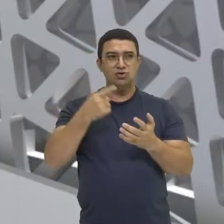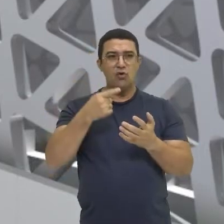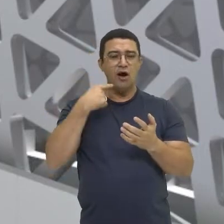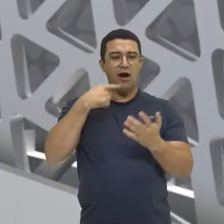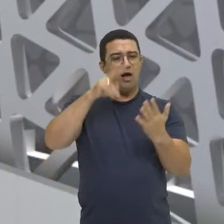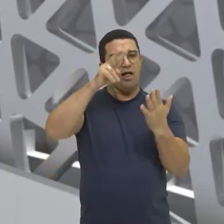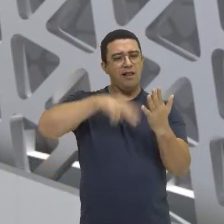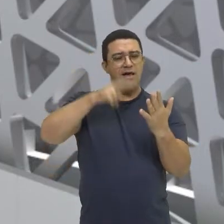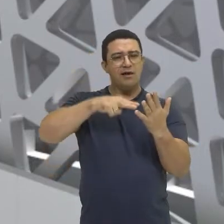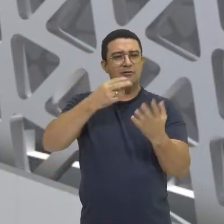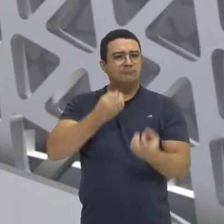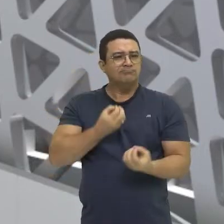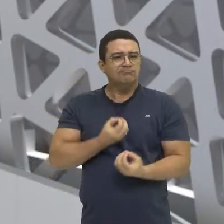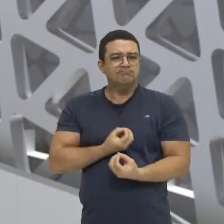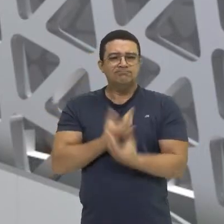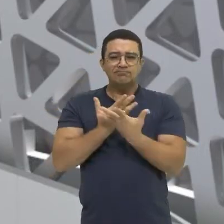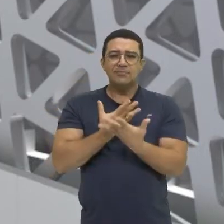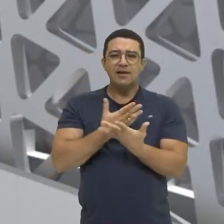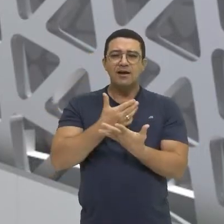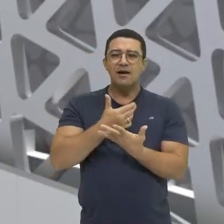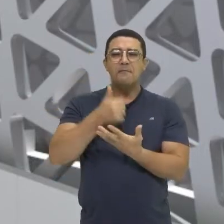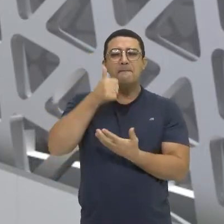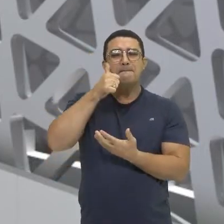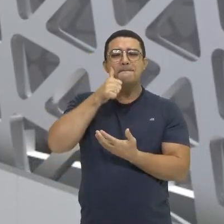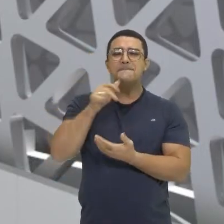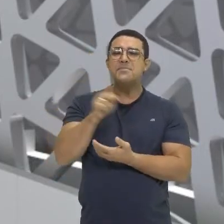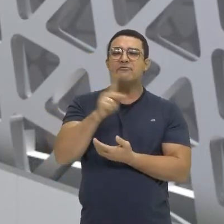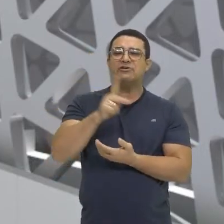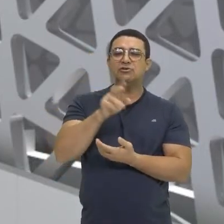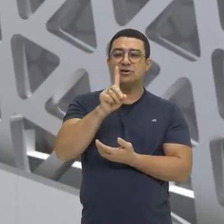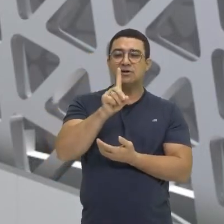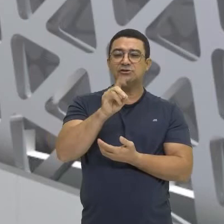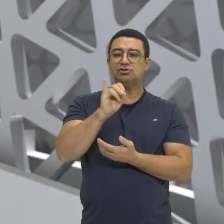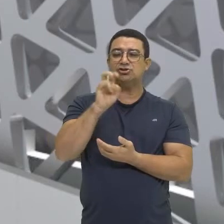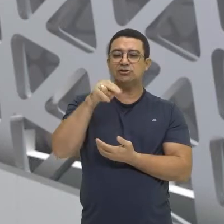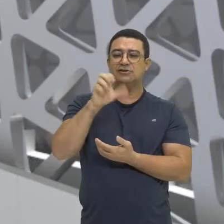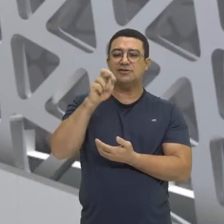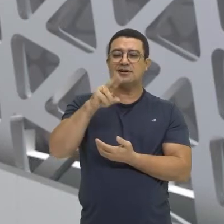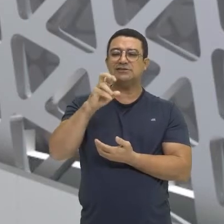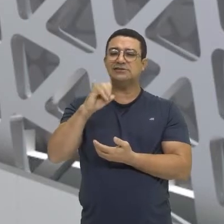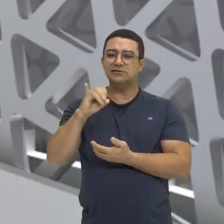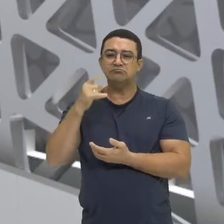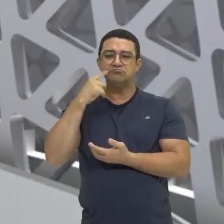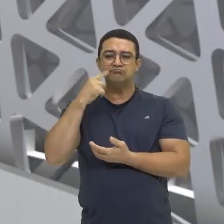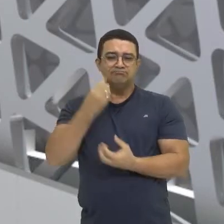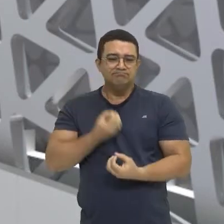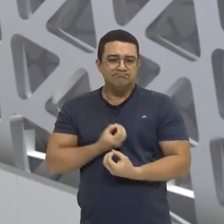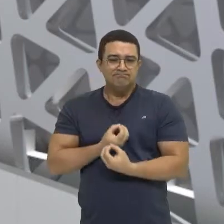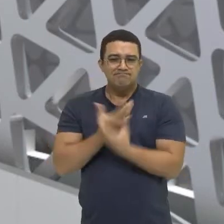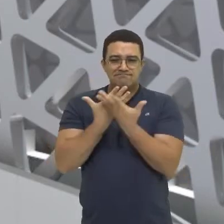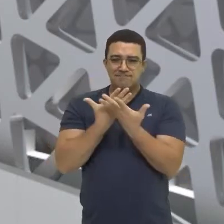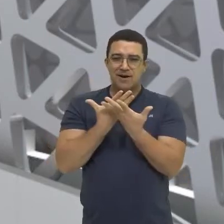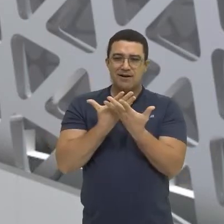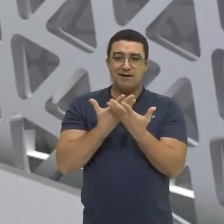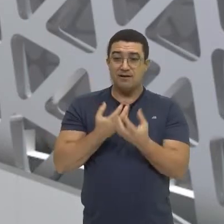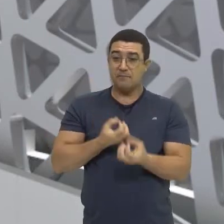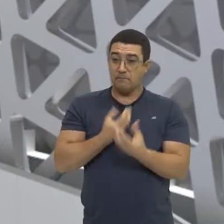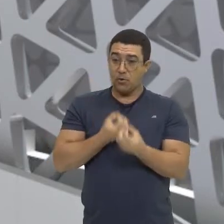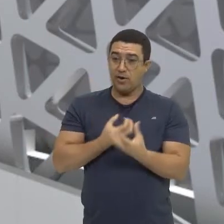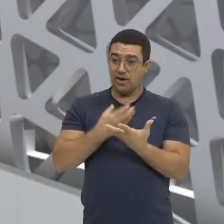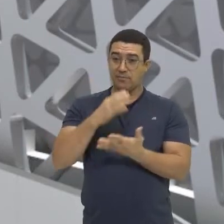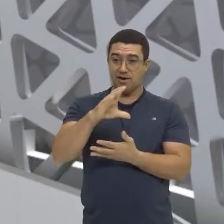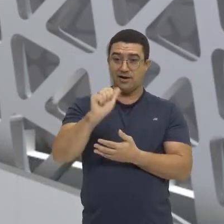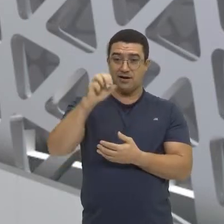como vocês viram, como a professora Dinanci declamou o poema de Camões e